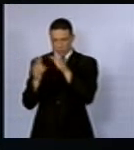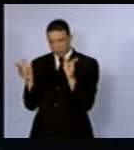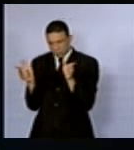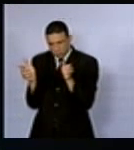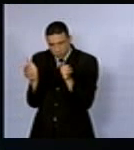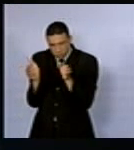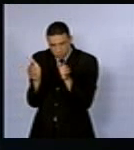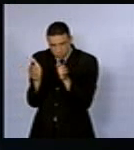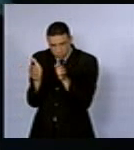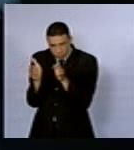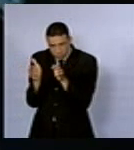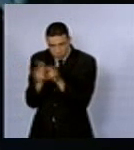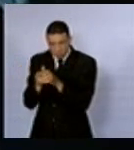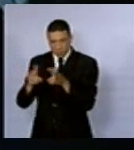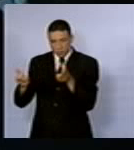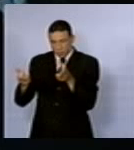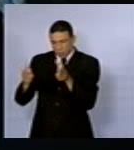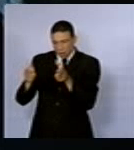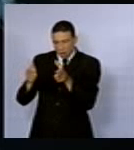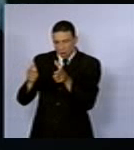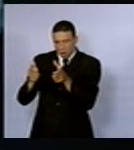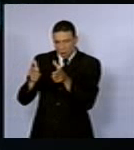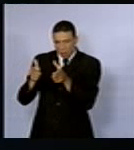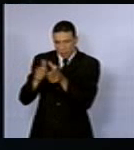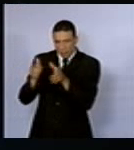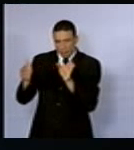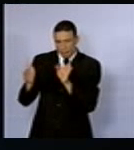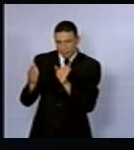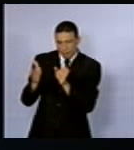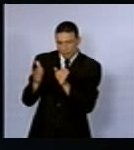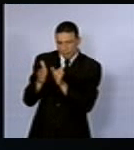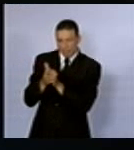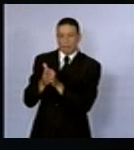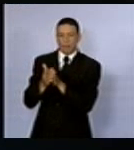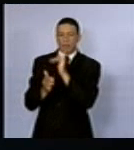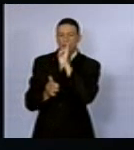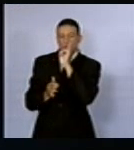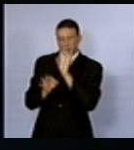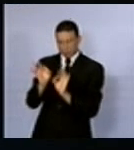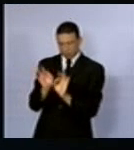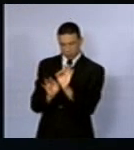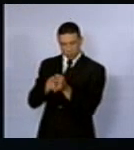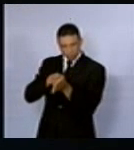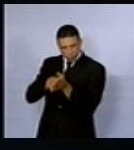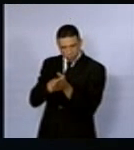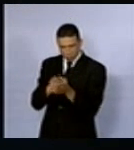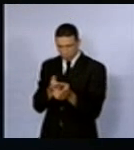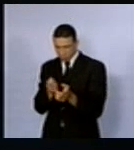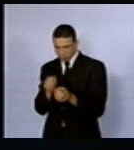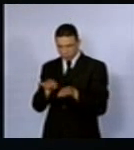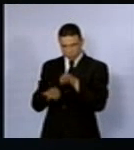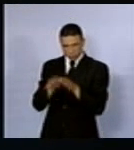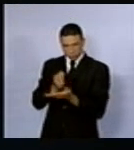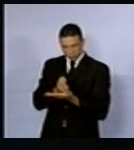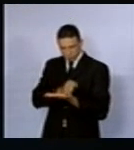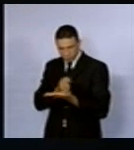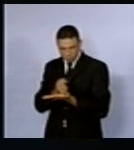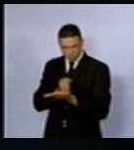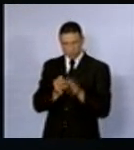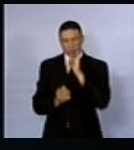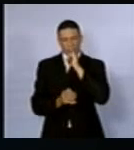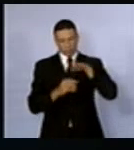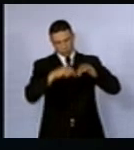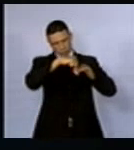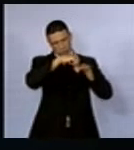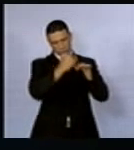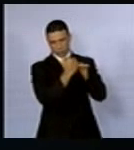a partir daí ele vai diminuindo a sua intensidade. Então, quando nós fazemos a medição a 1,5 metro do